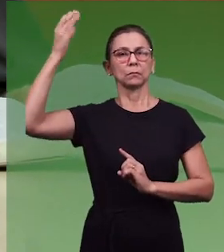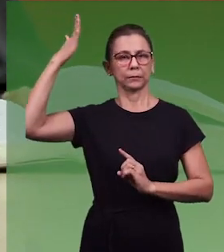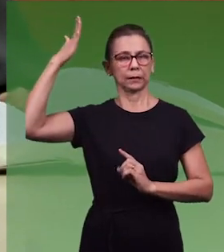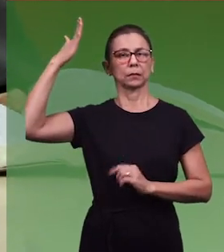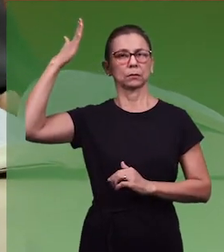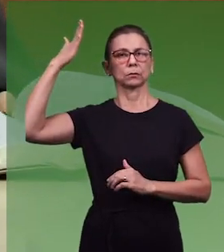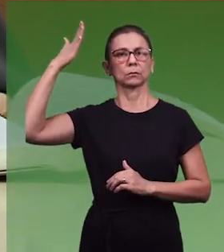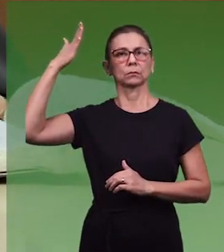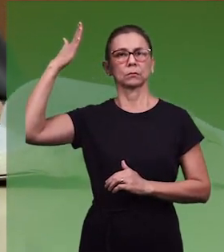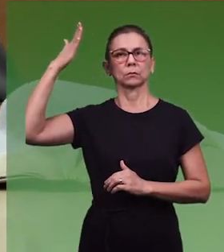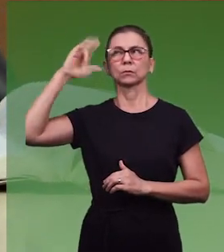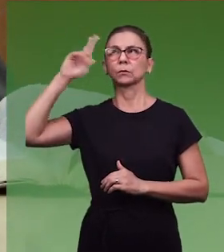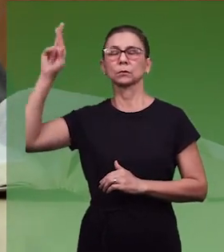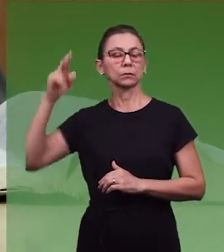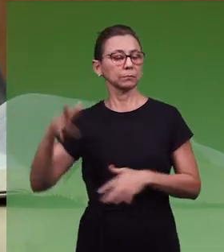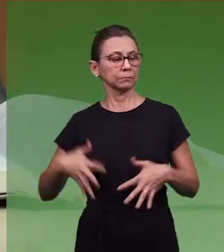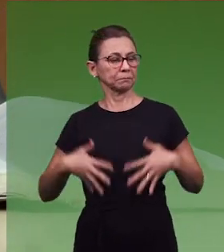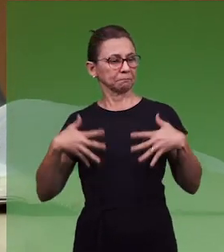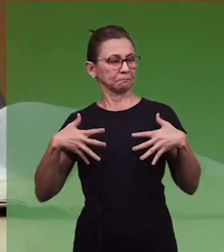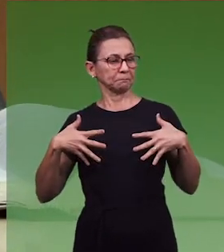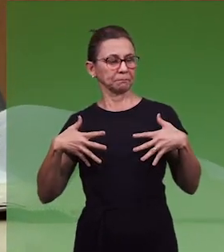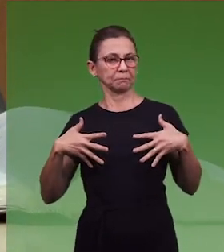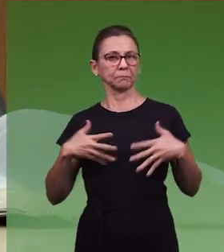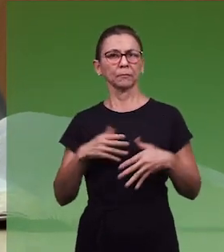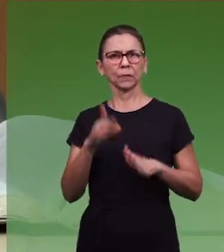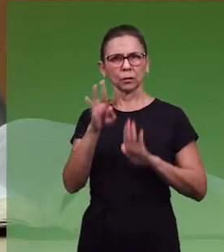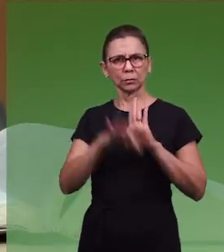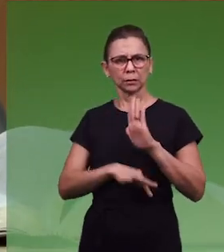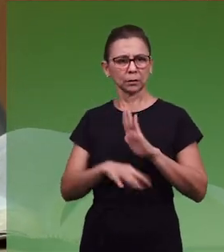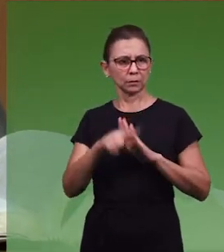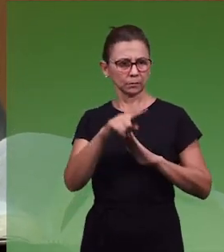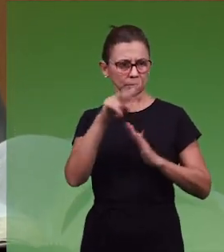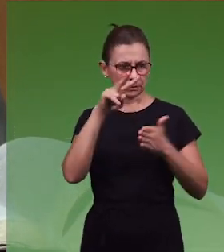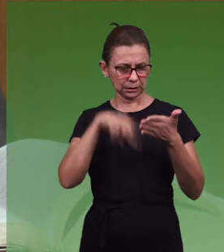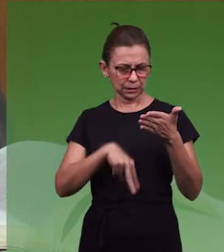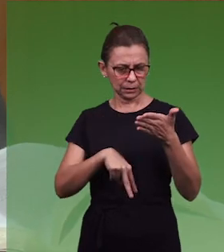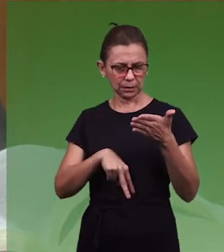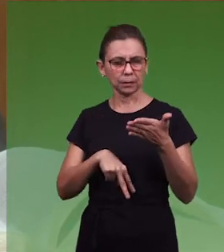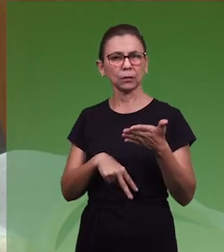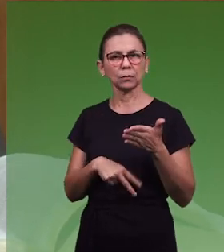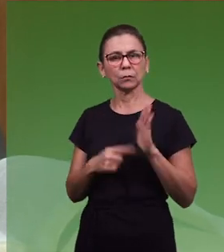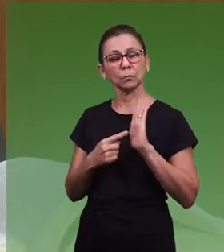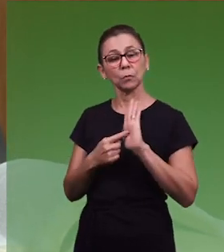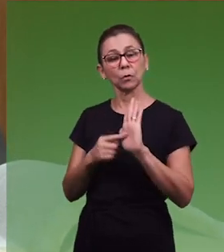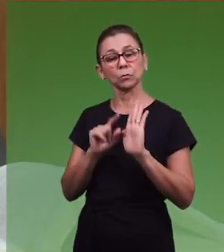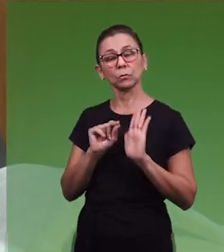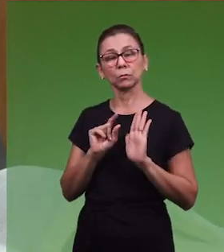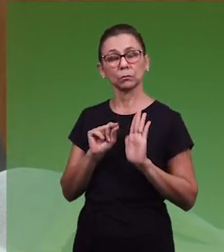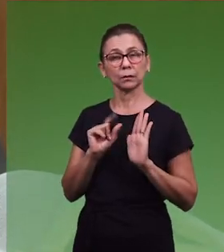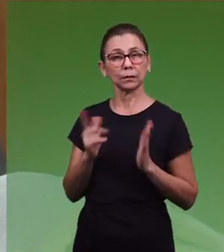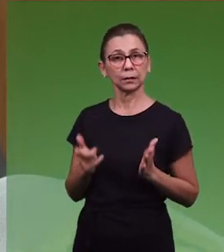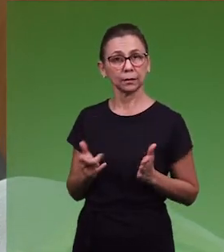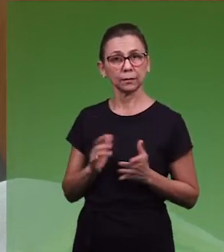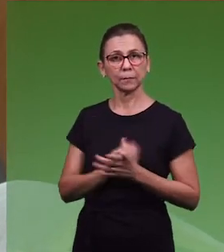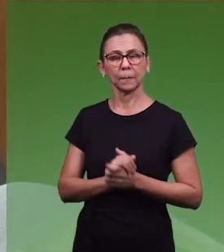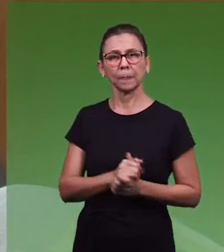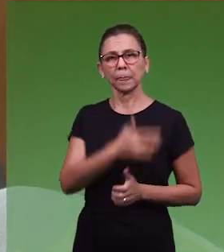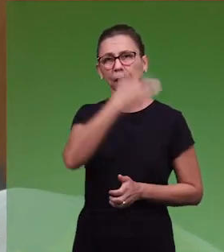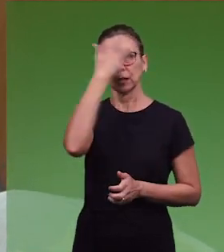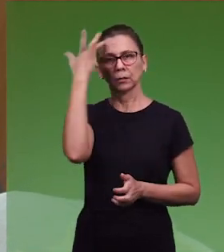um culto que agrada ao Senhor. O texto que você acabou de ler, o que o Senhor está dizendo? Aquele que